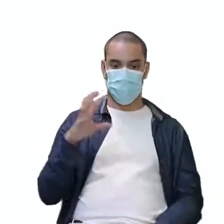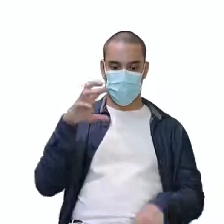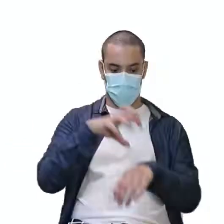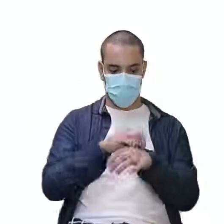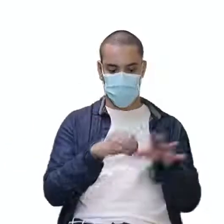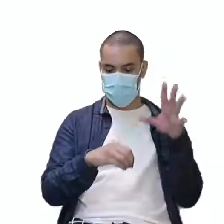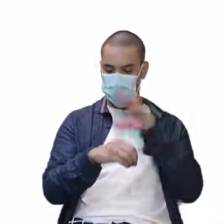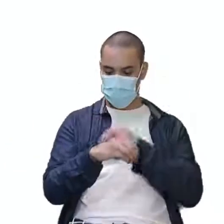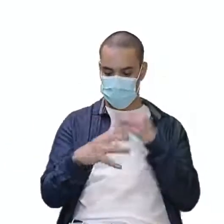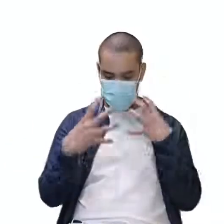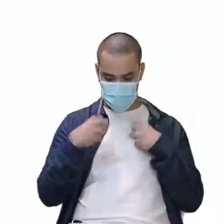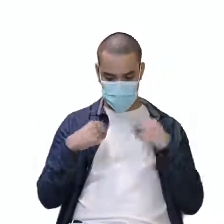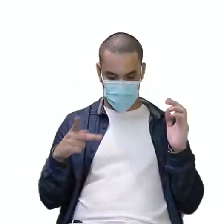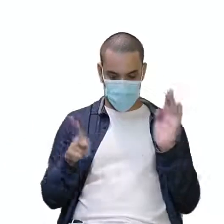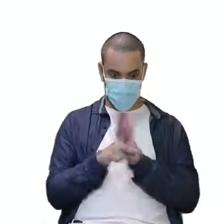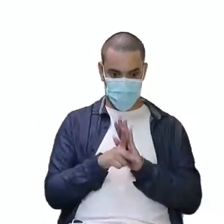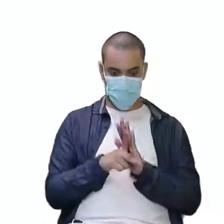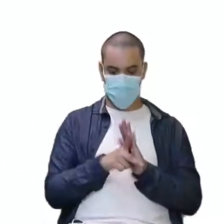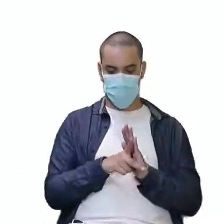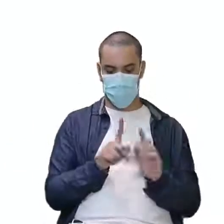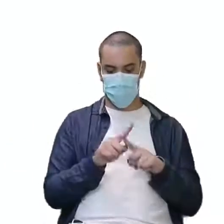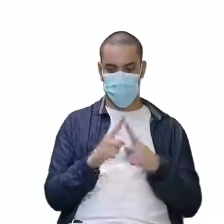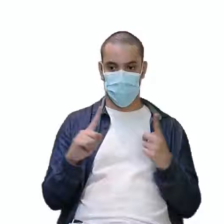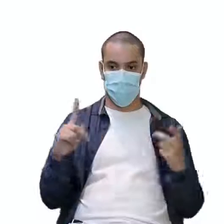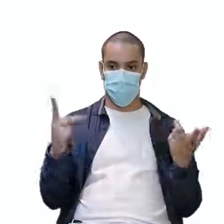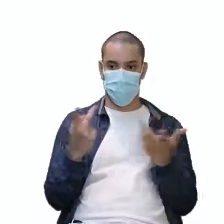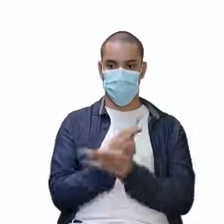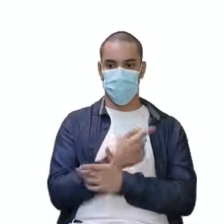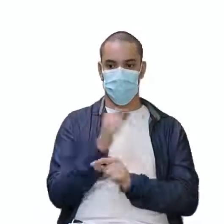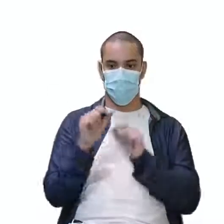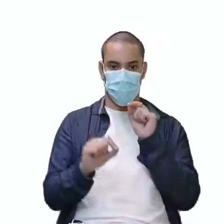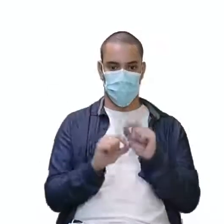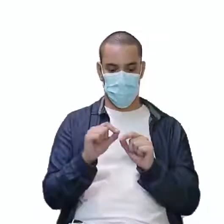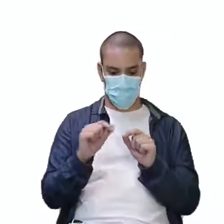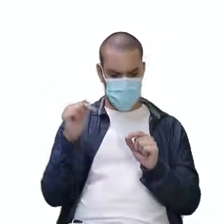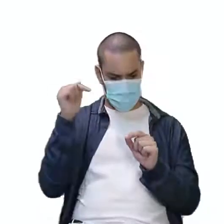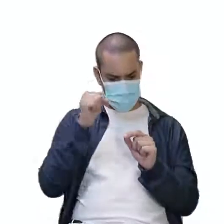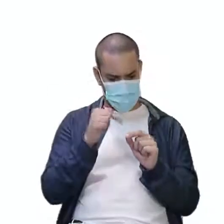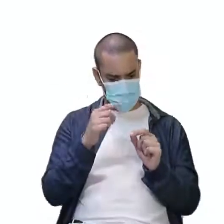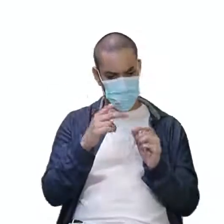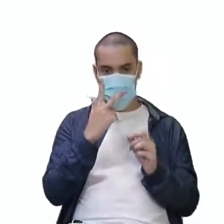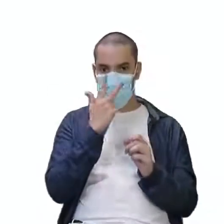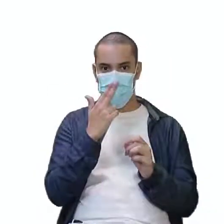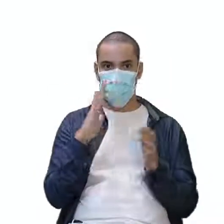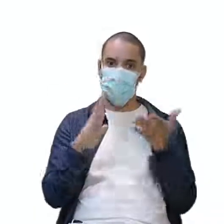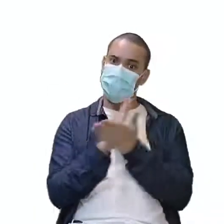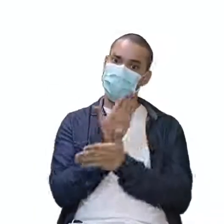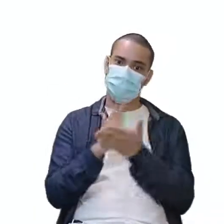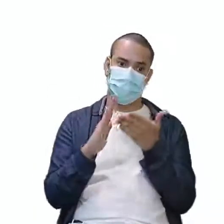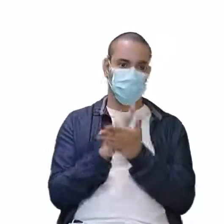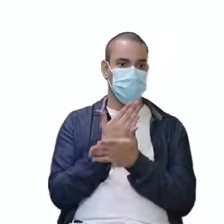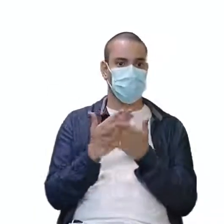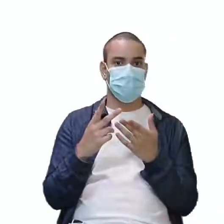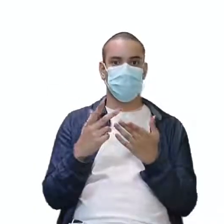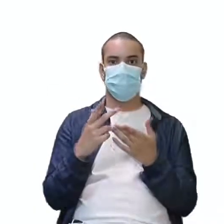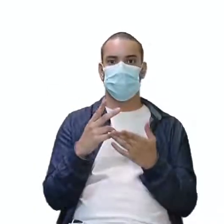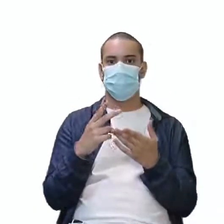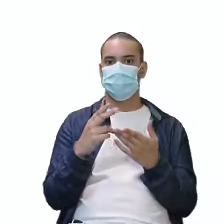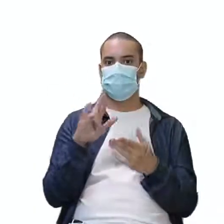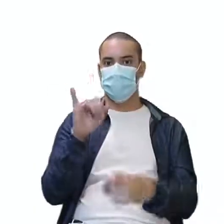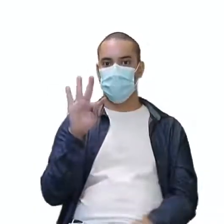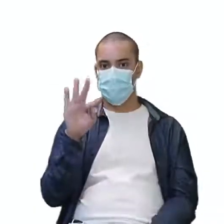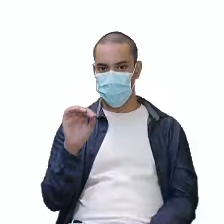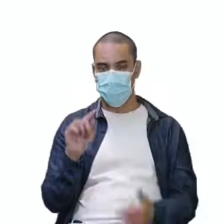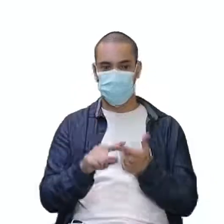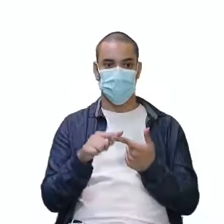próprio homem, tá? São situações, galera, que fazem parte ou de ritos ou de uma